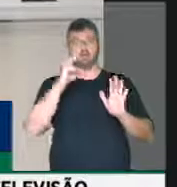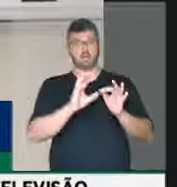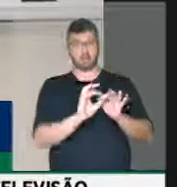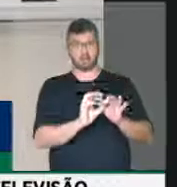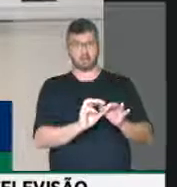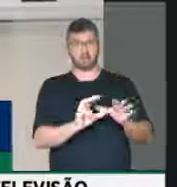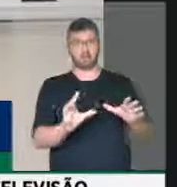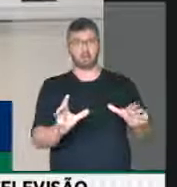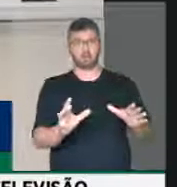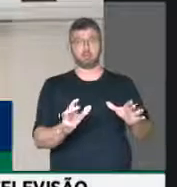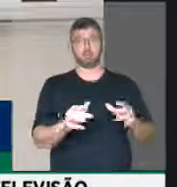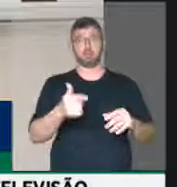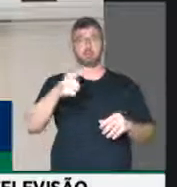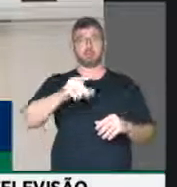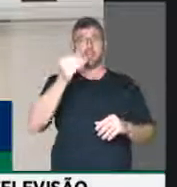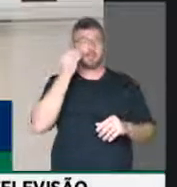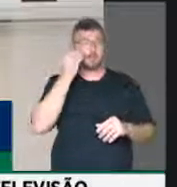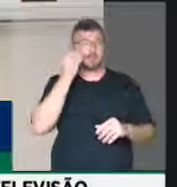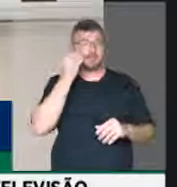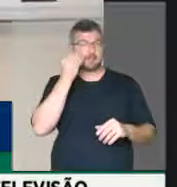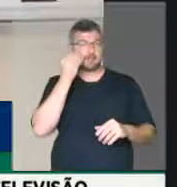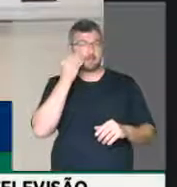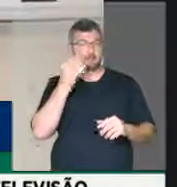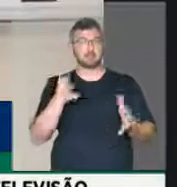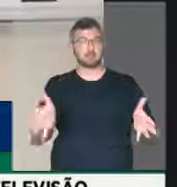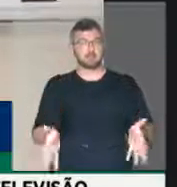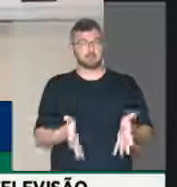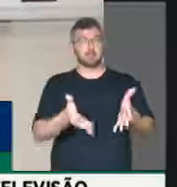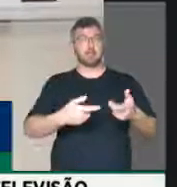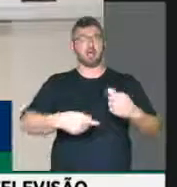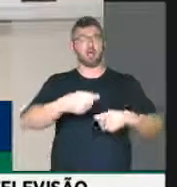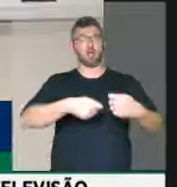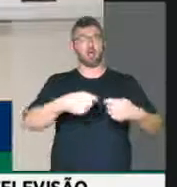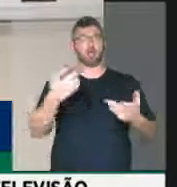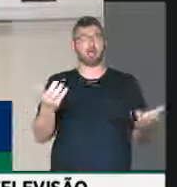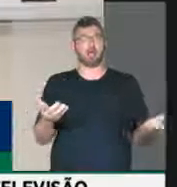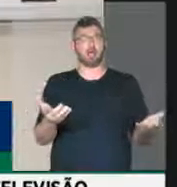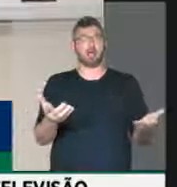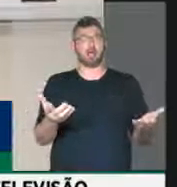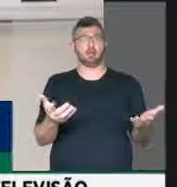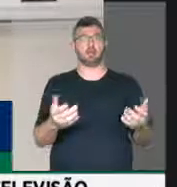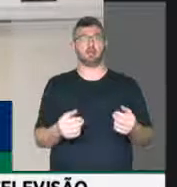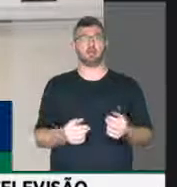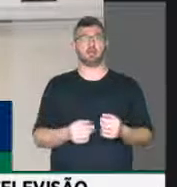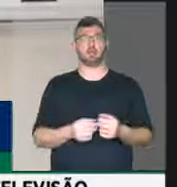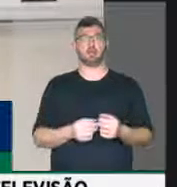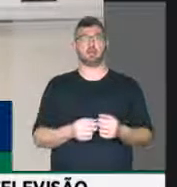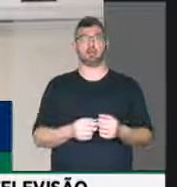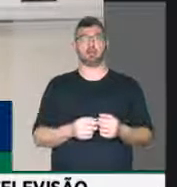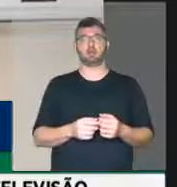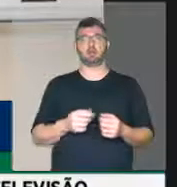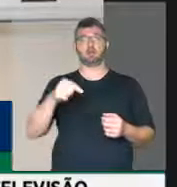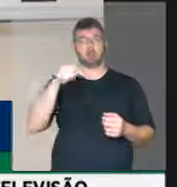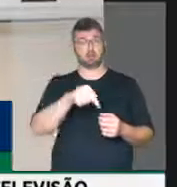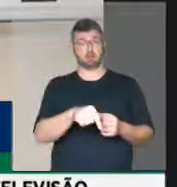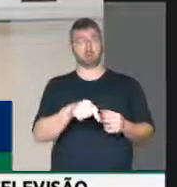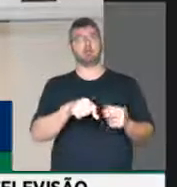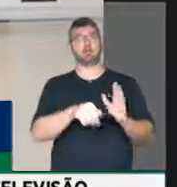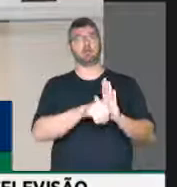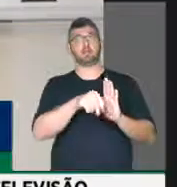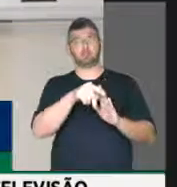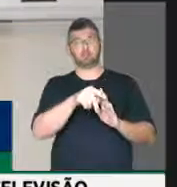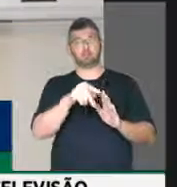permissão como mais uma tentativa de estimular a economia do país. Sigo o governo na votação desta MP e vejo